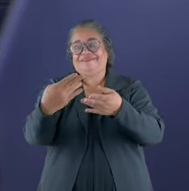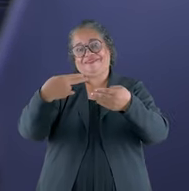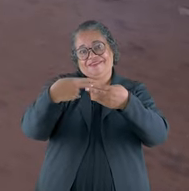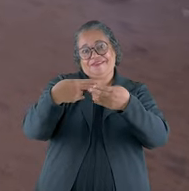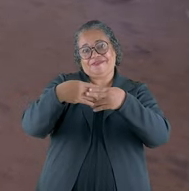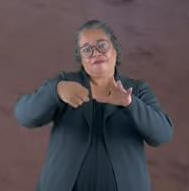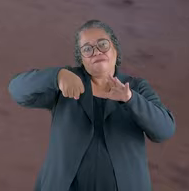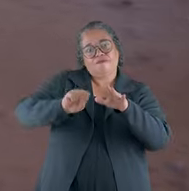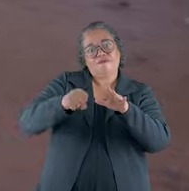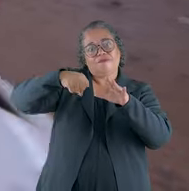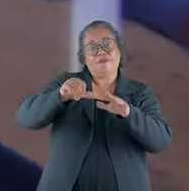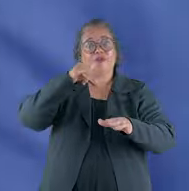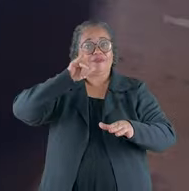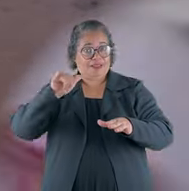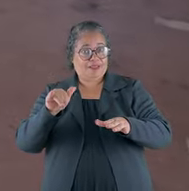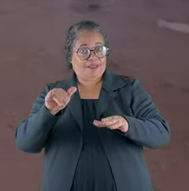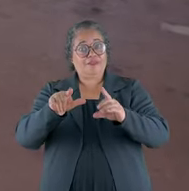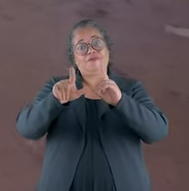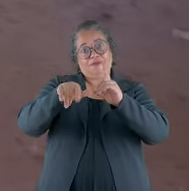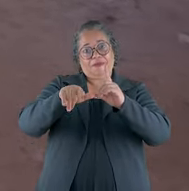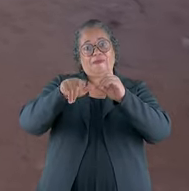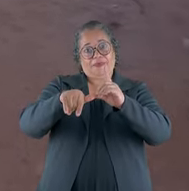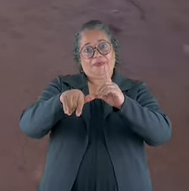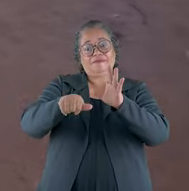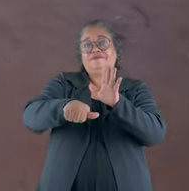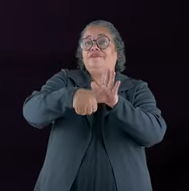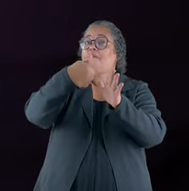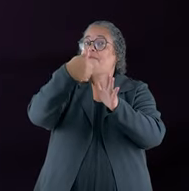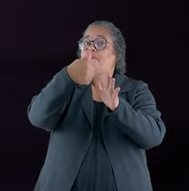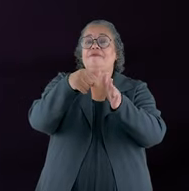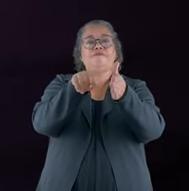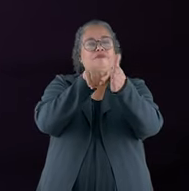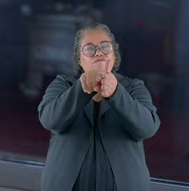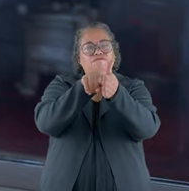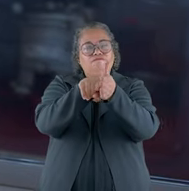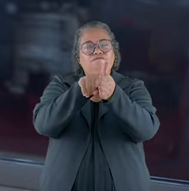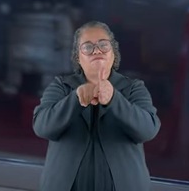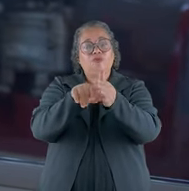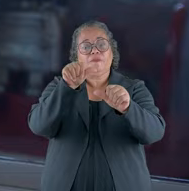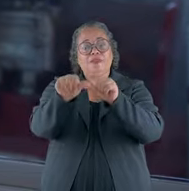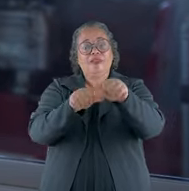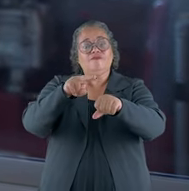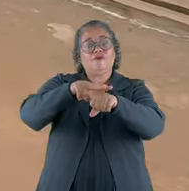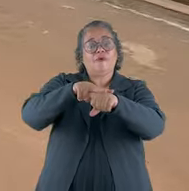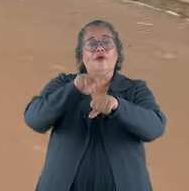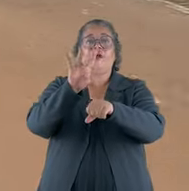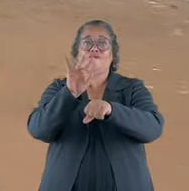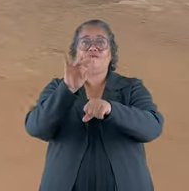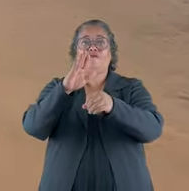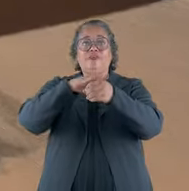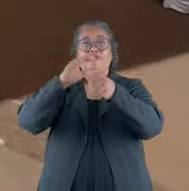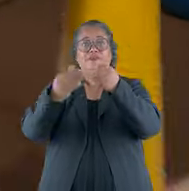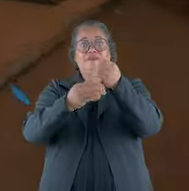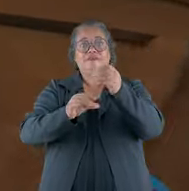frente, começamos a usar motos elétricas na frota do Demai. E somos pioneiros na pesquisa para transformar o lodo